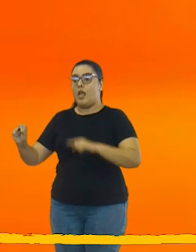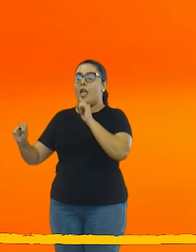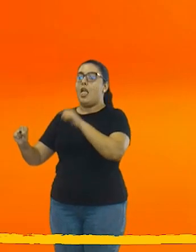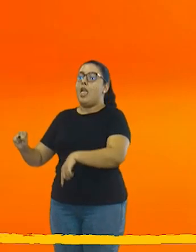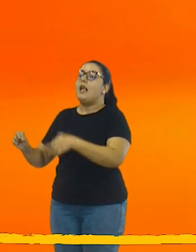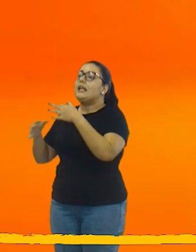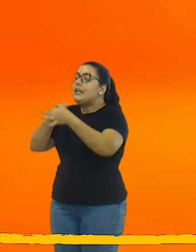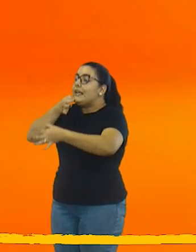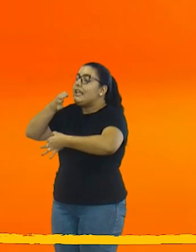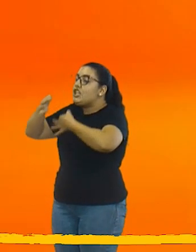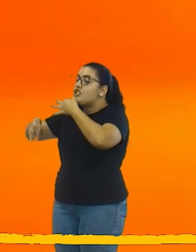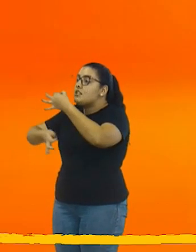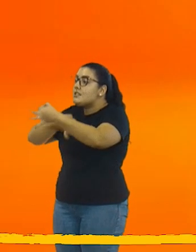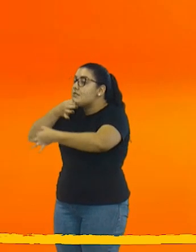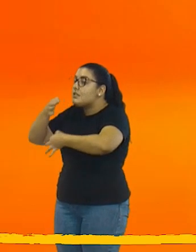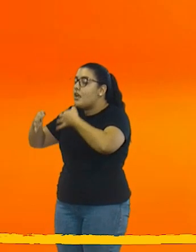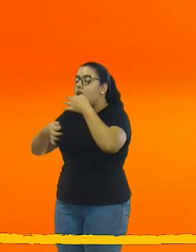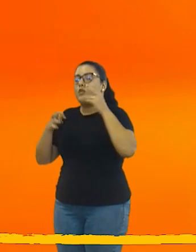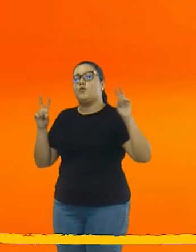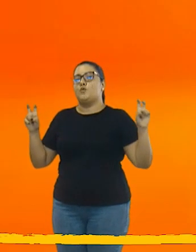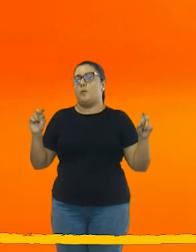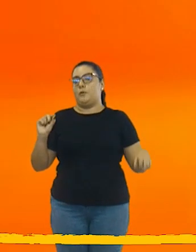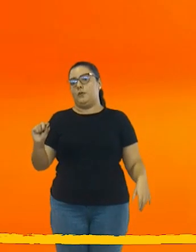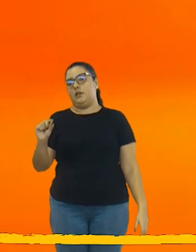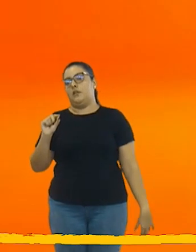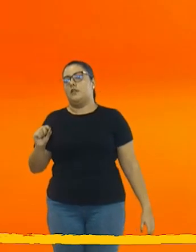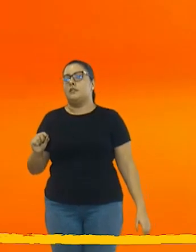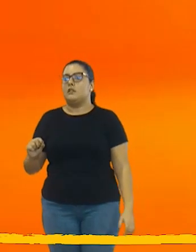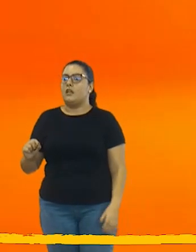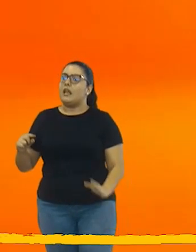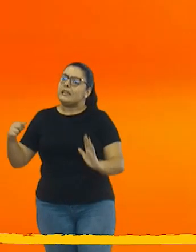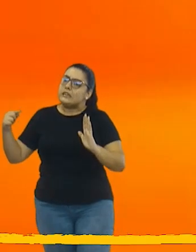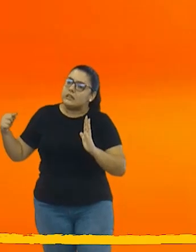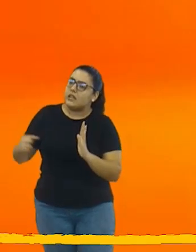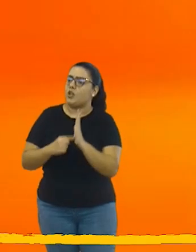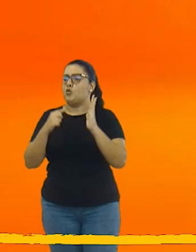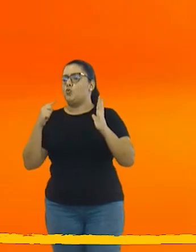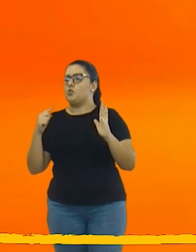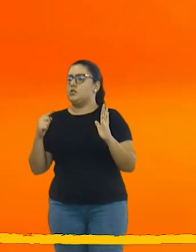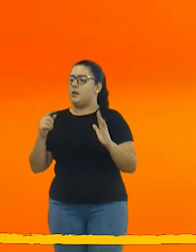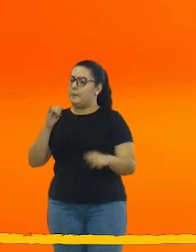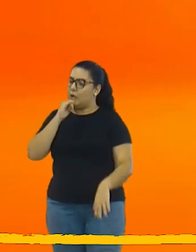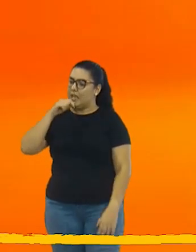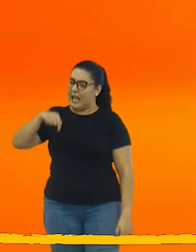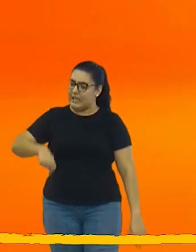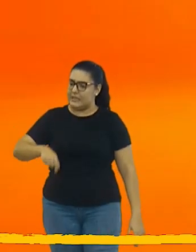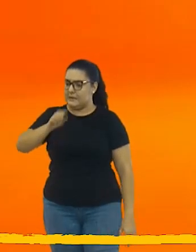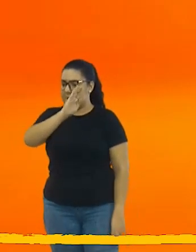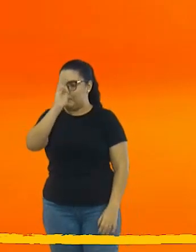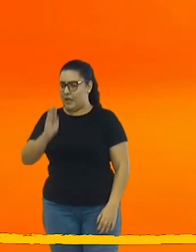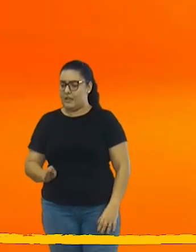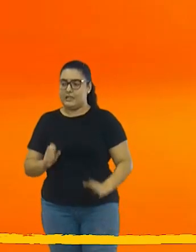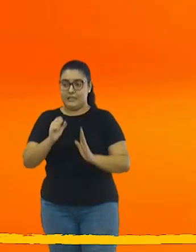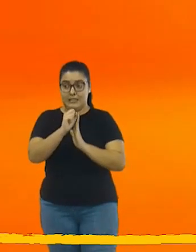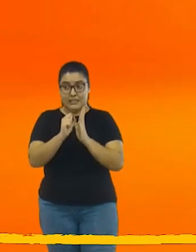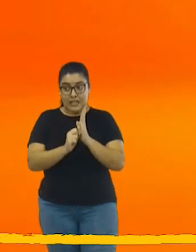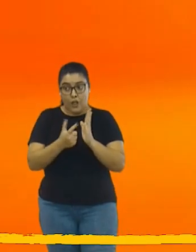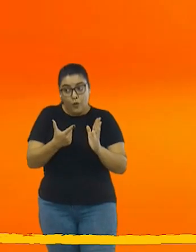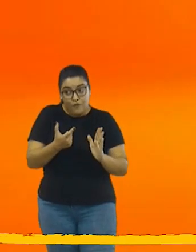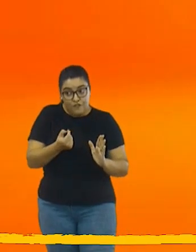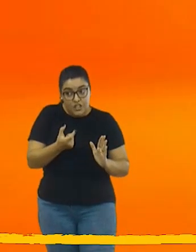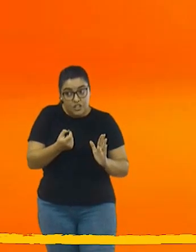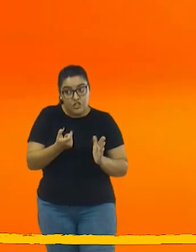criticidade. Criticidade em relação a quê? A denúncia de que no Brasil do começo do século